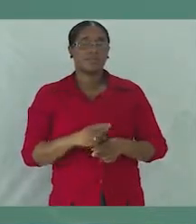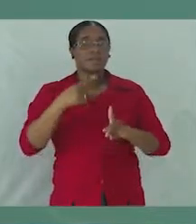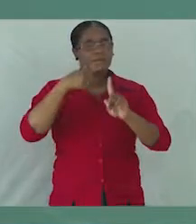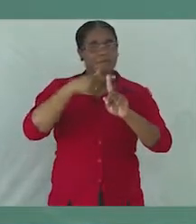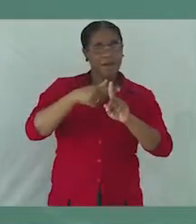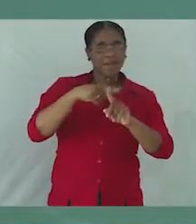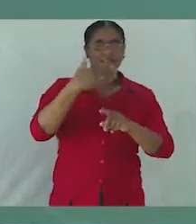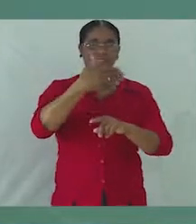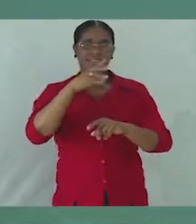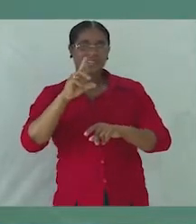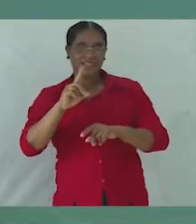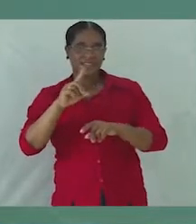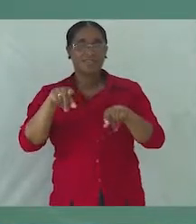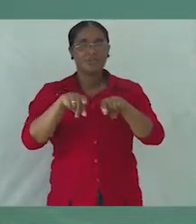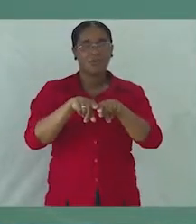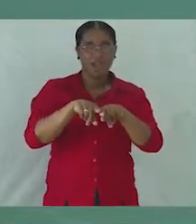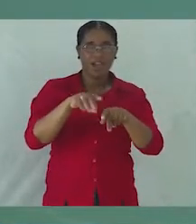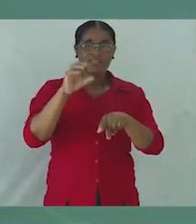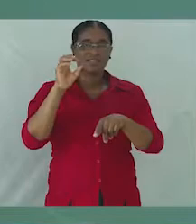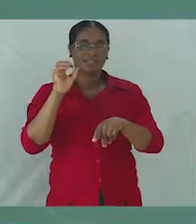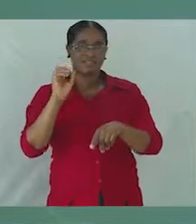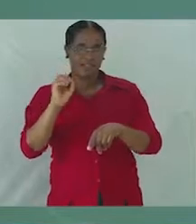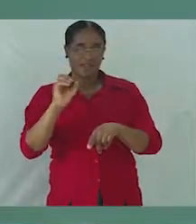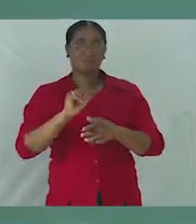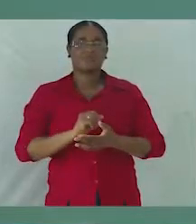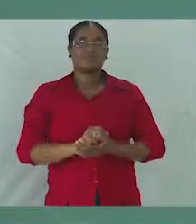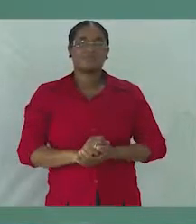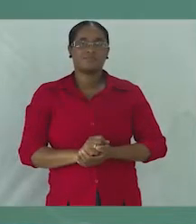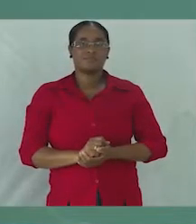Mais 16 igual a 0.